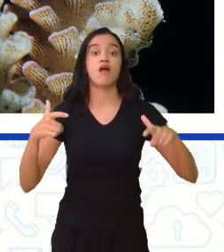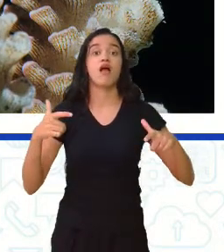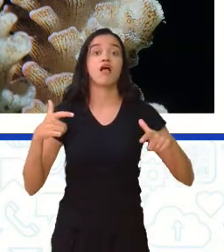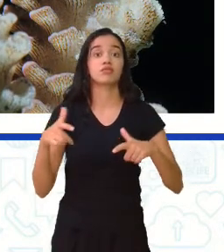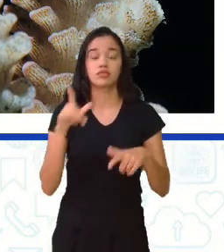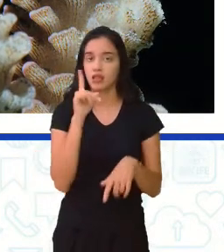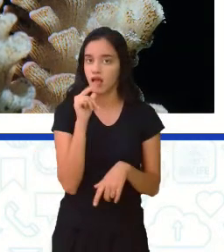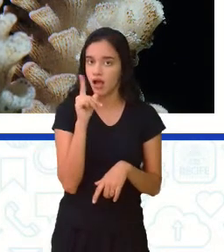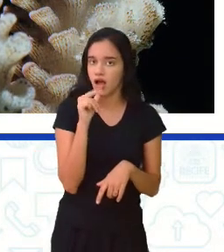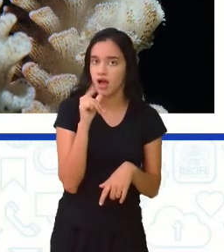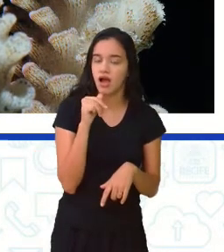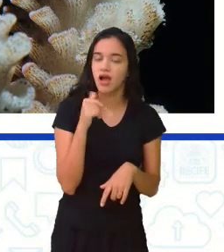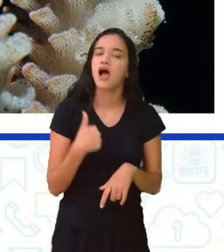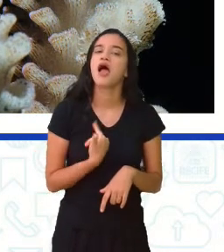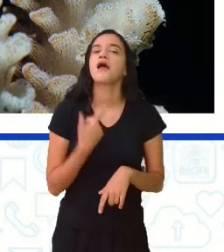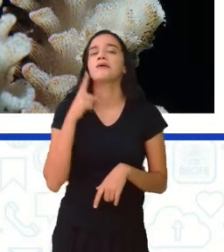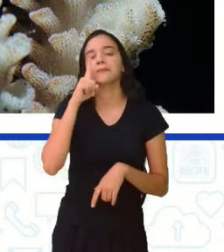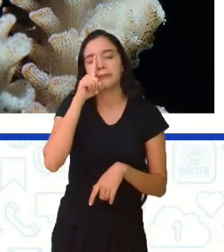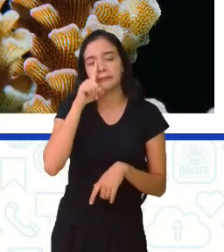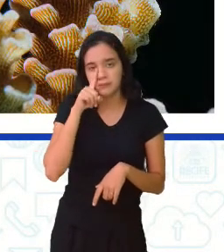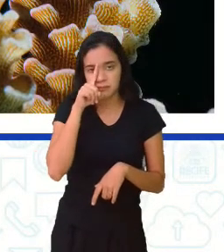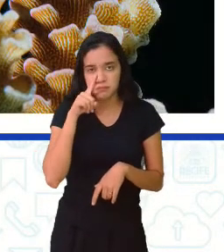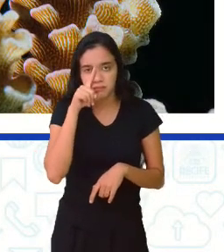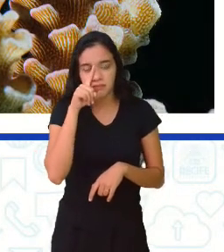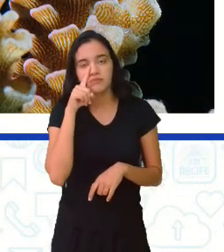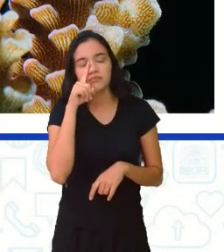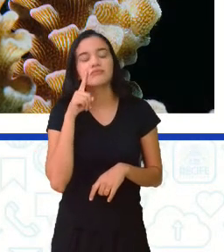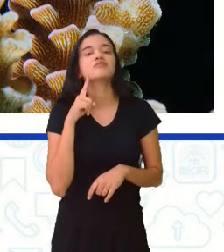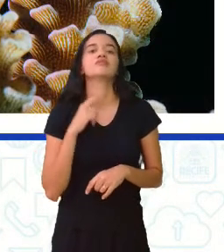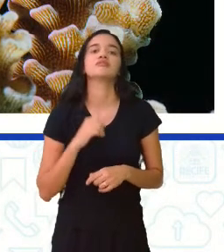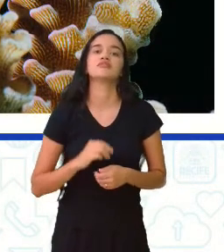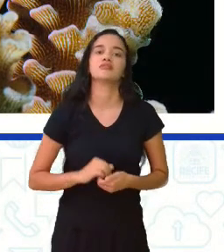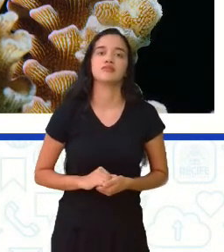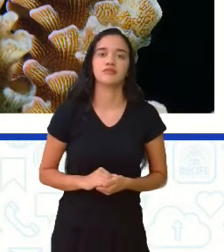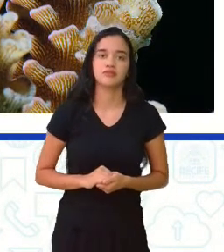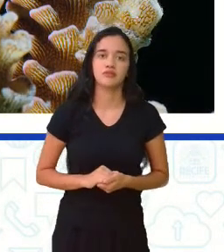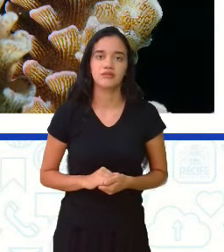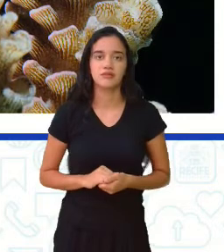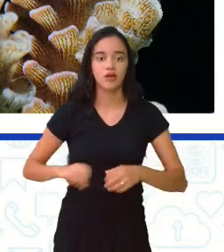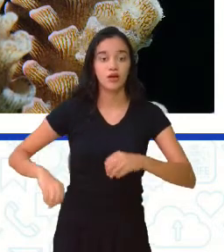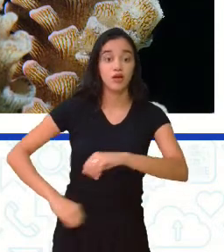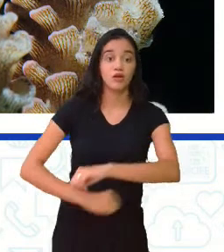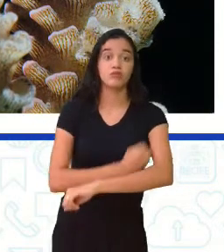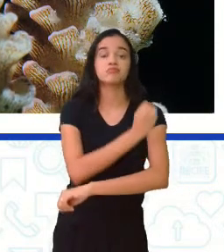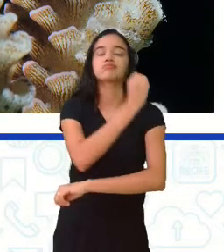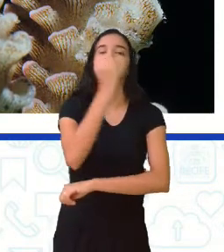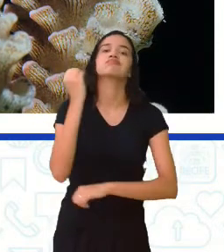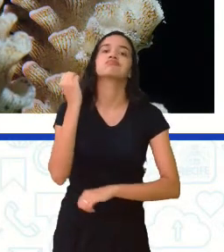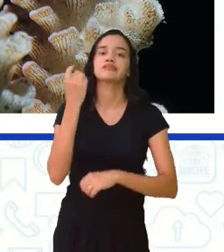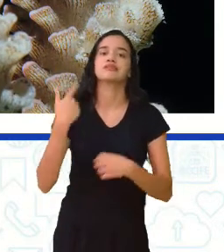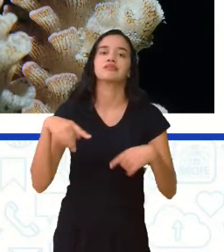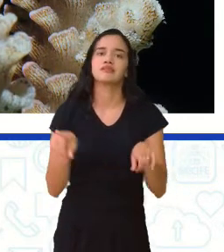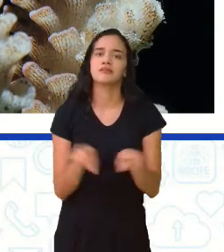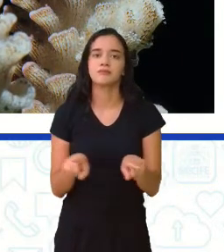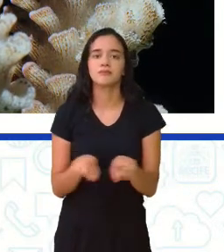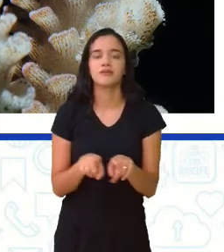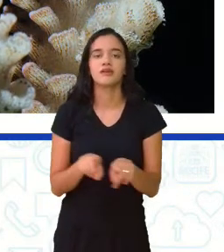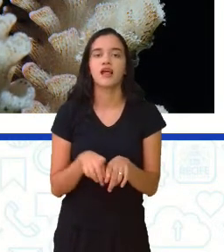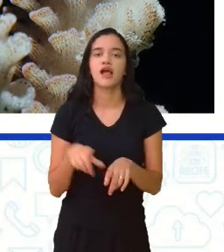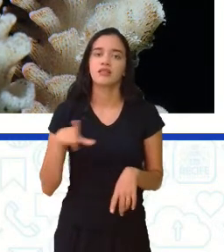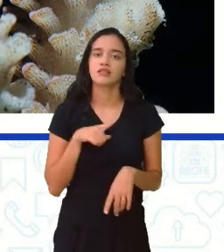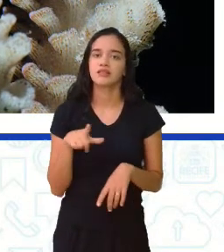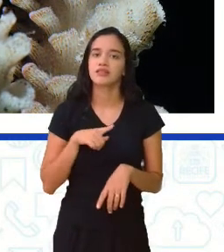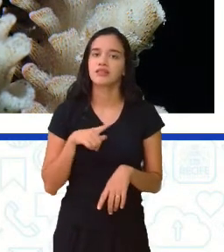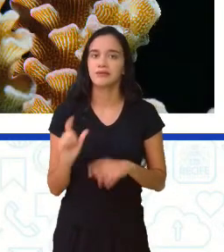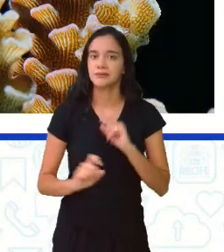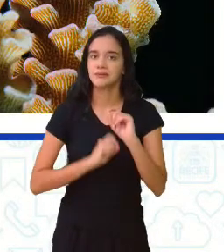Então, gente, é um perigo muito grande para esses ecossistemas marinhos costeiros, né? Tem muito coral também na costa,